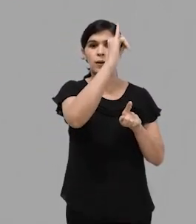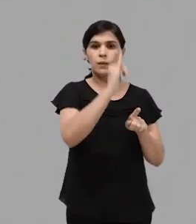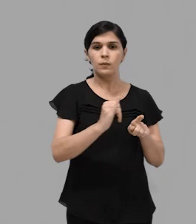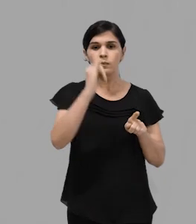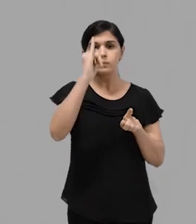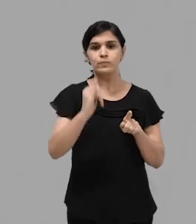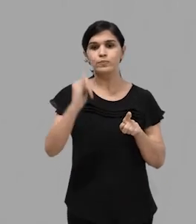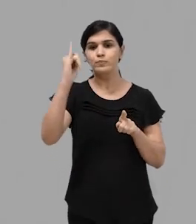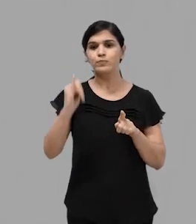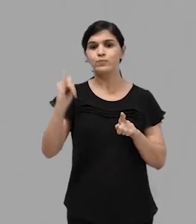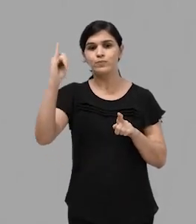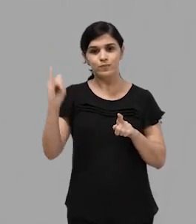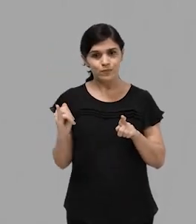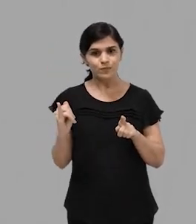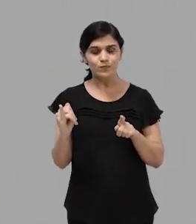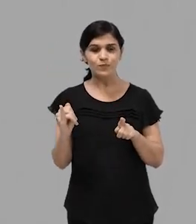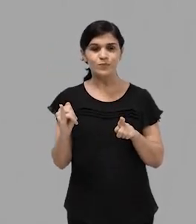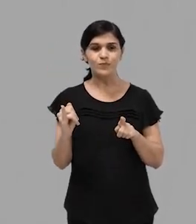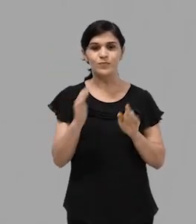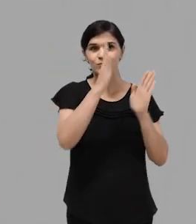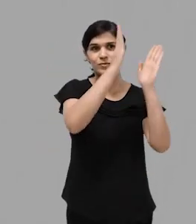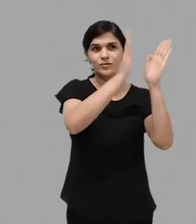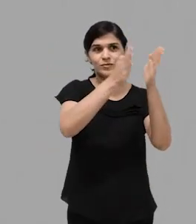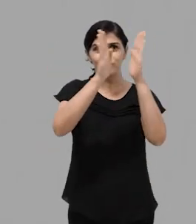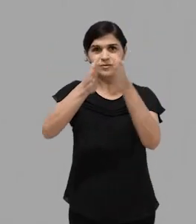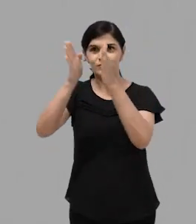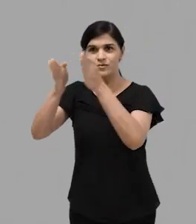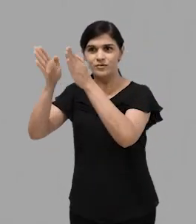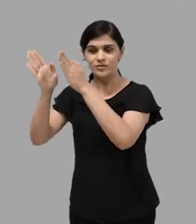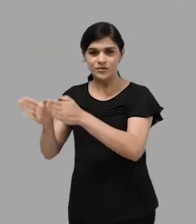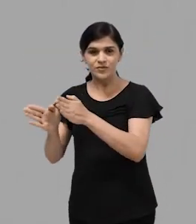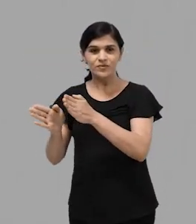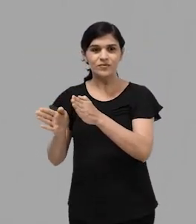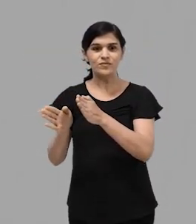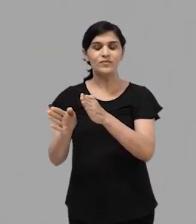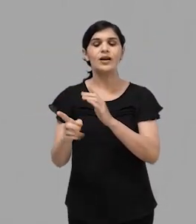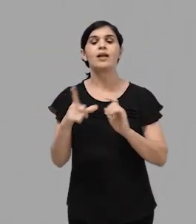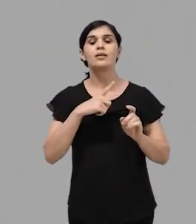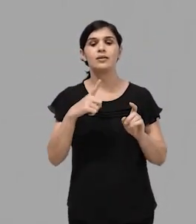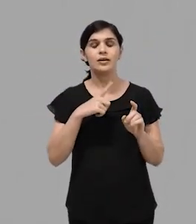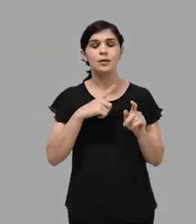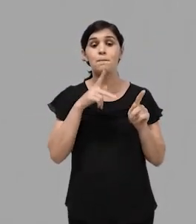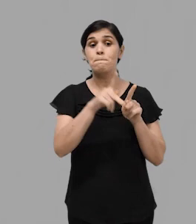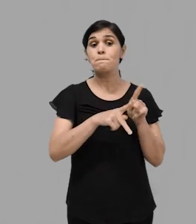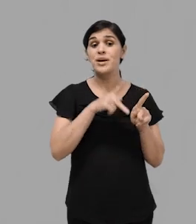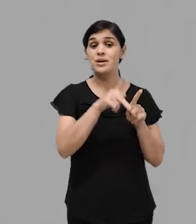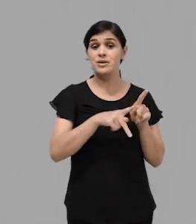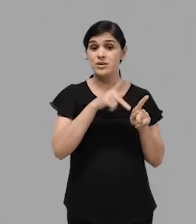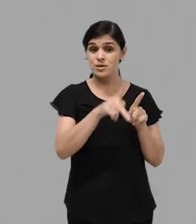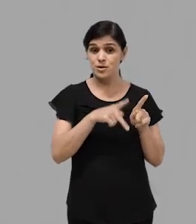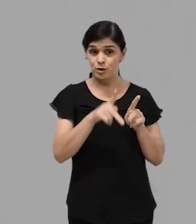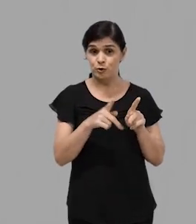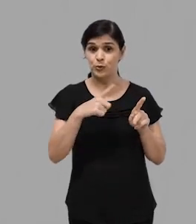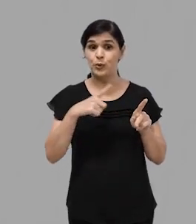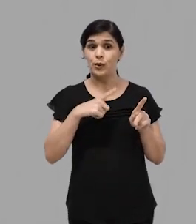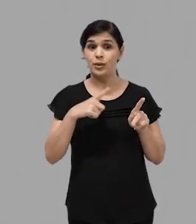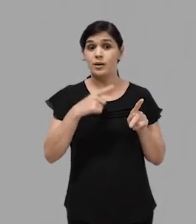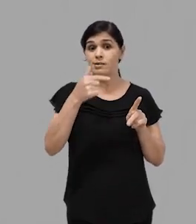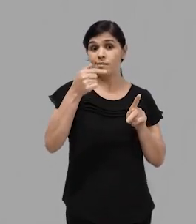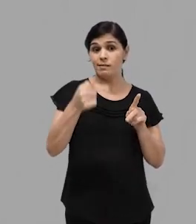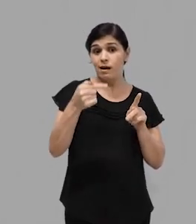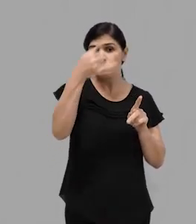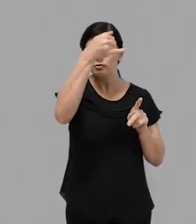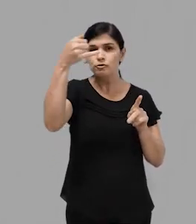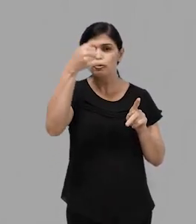linhas horizontais, vamos relembrar, nós chamamos de períodos. E nós temos, na tabela periódica, 7 linhas